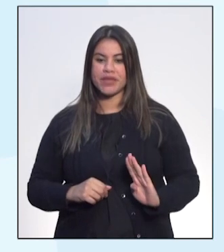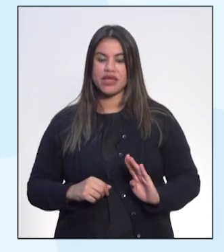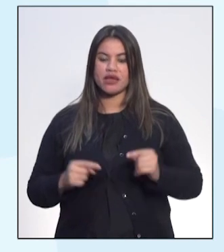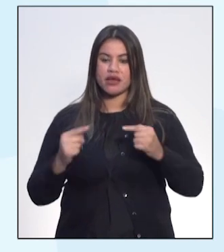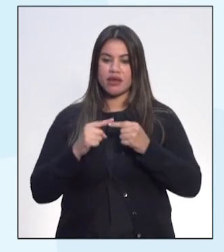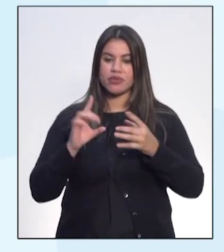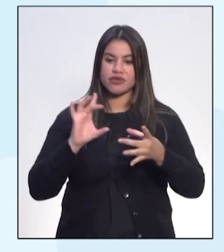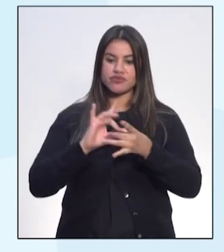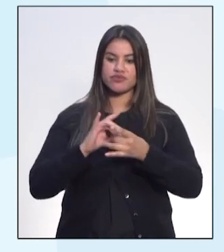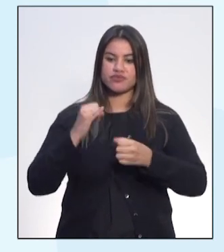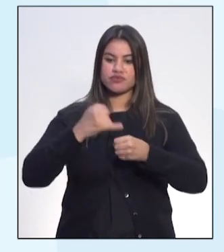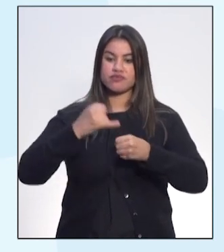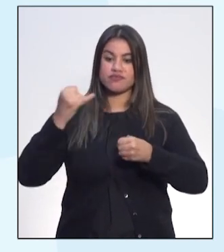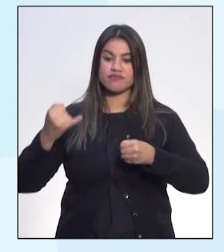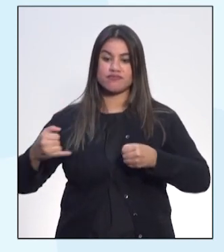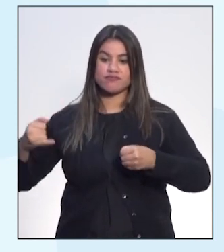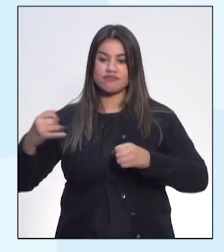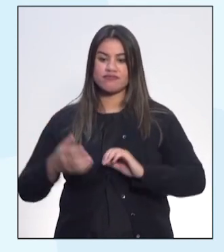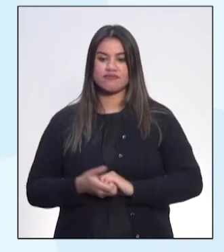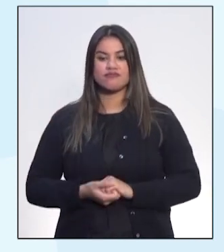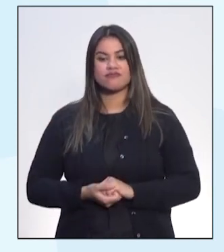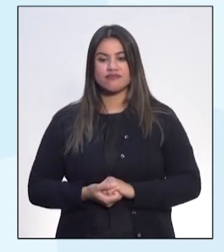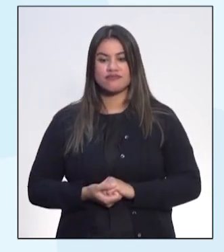faz ligação iônica. Vamos lá?